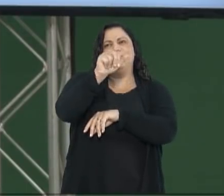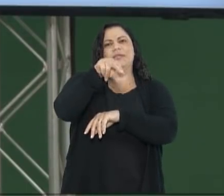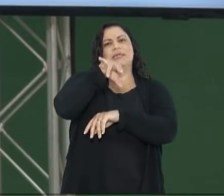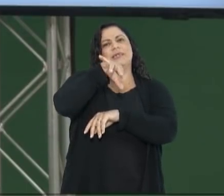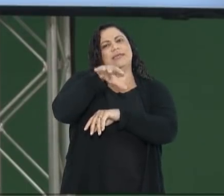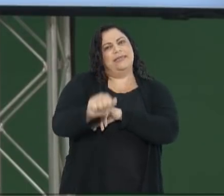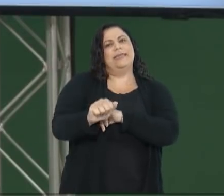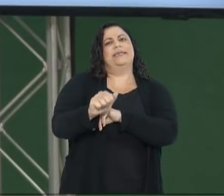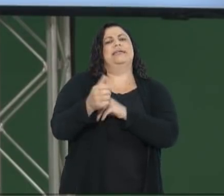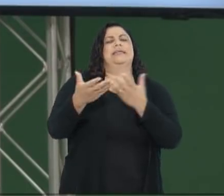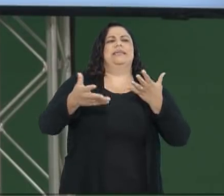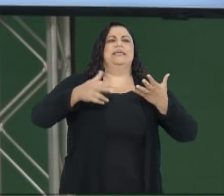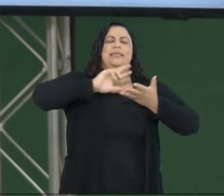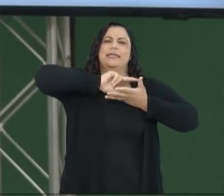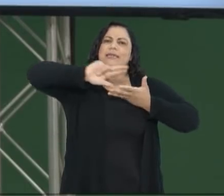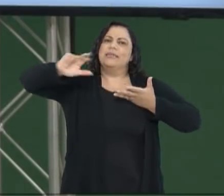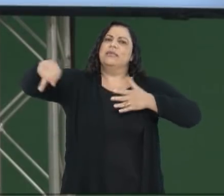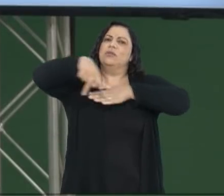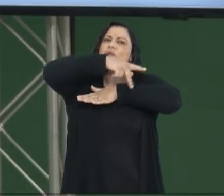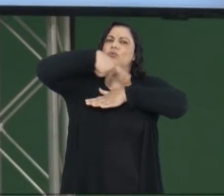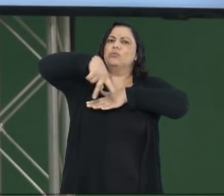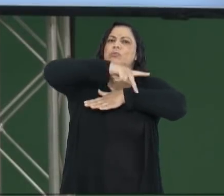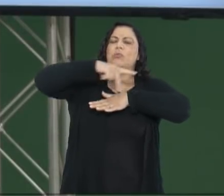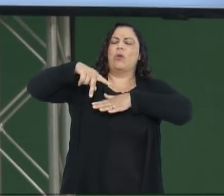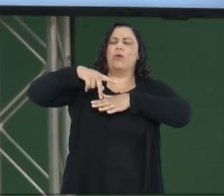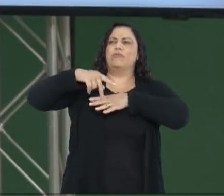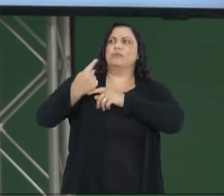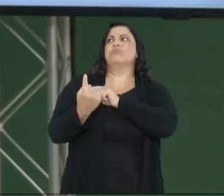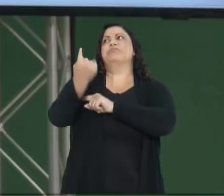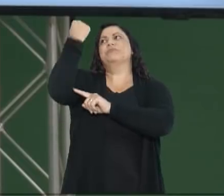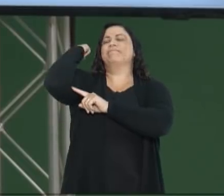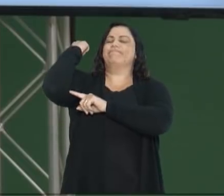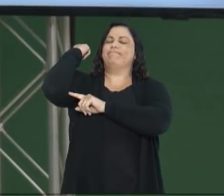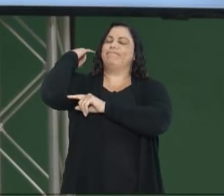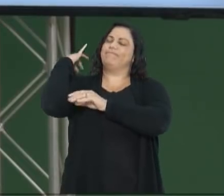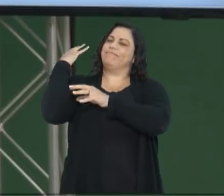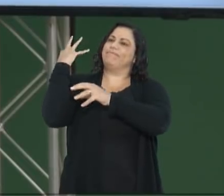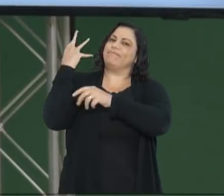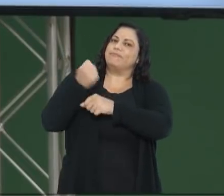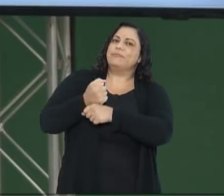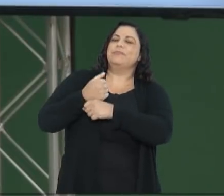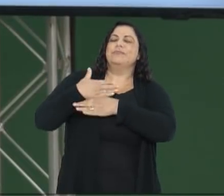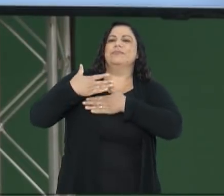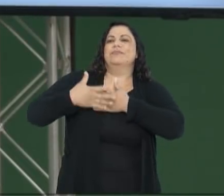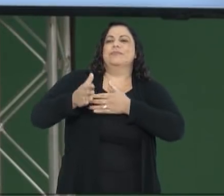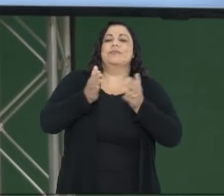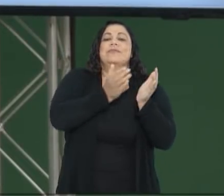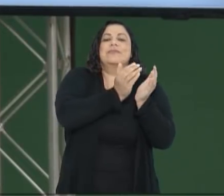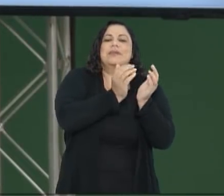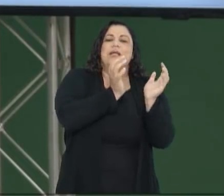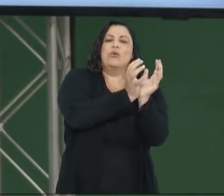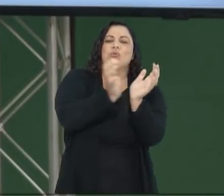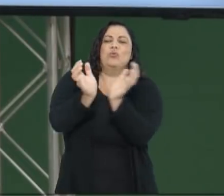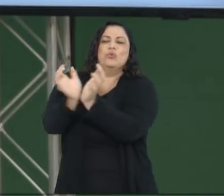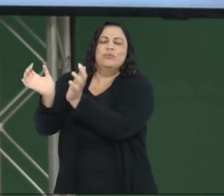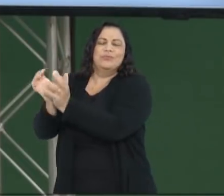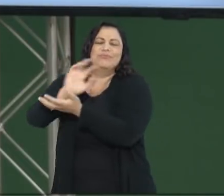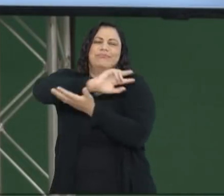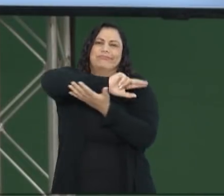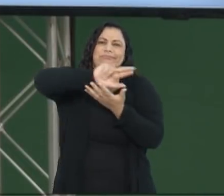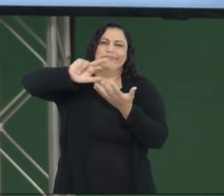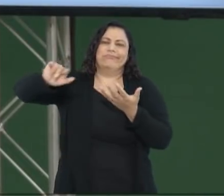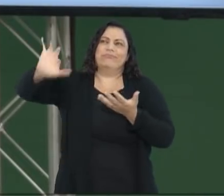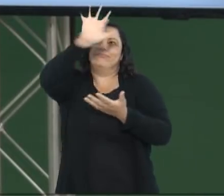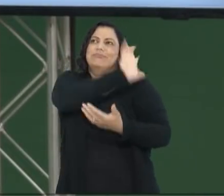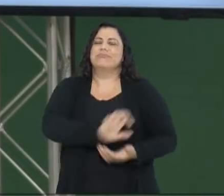lá as regiões. E aí os grupos étnicos que nós vamos ter em determinadas áreas vão ter suas